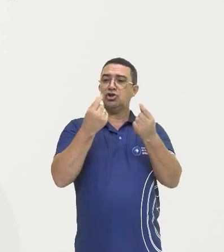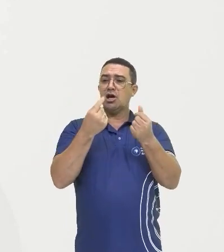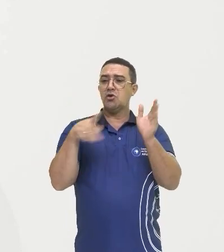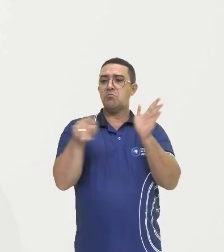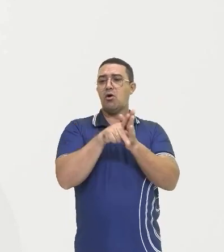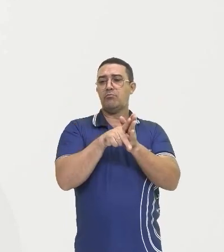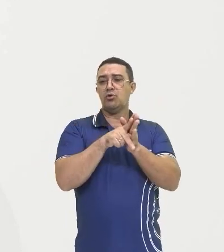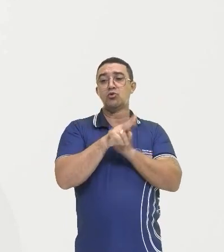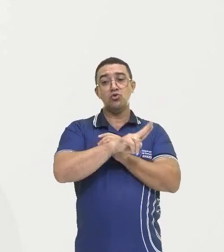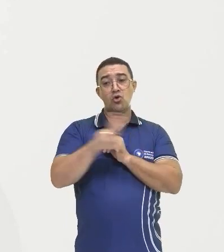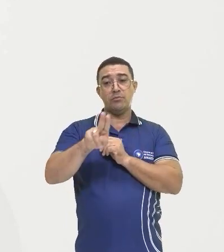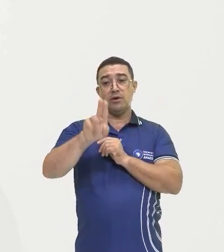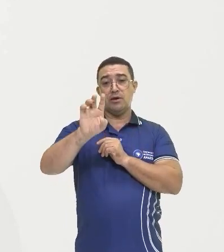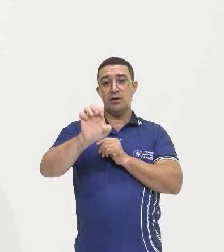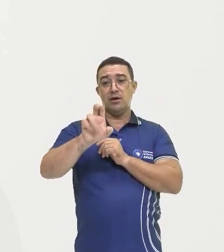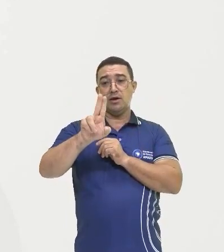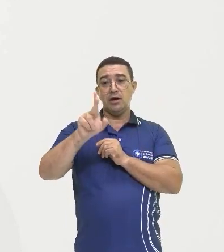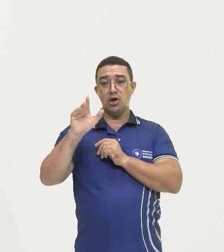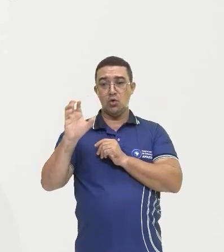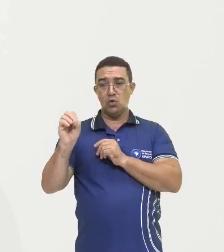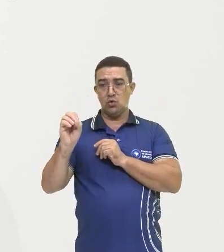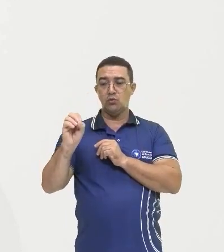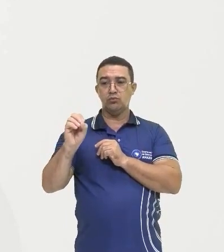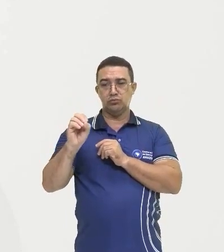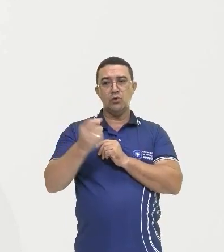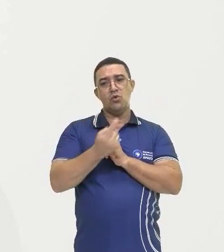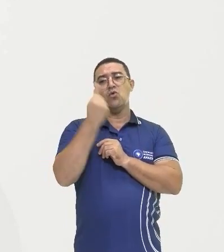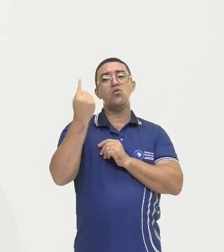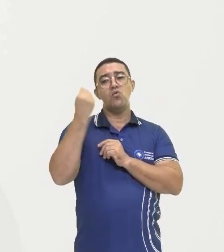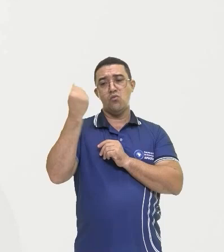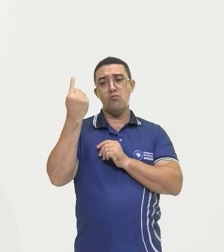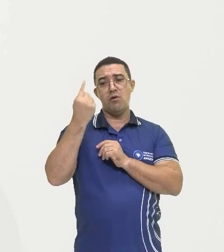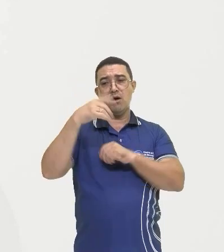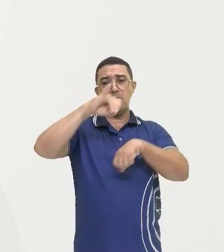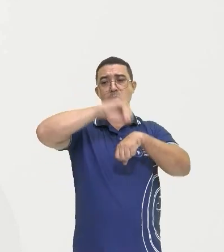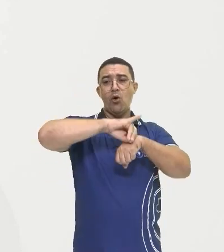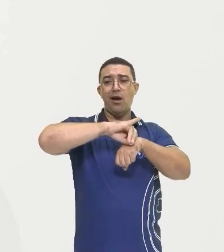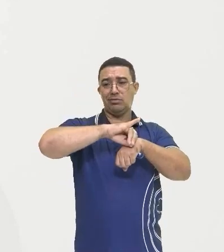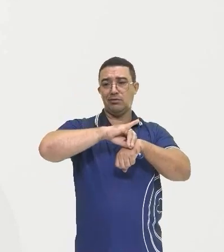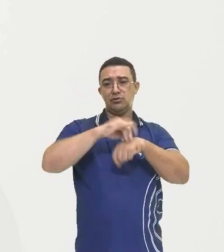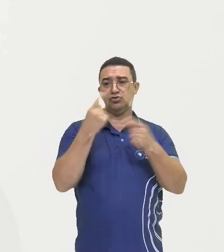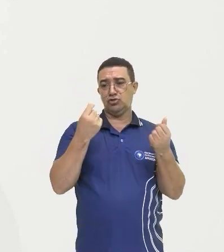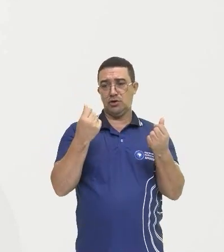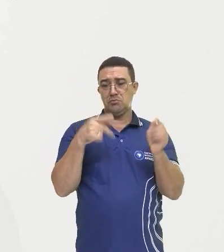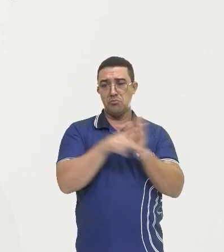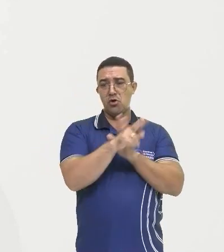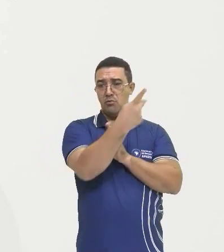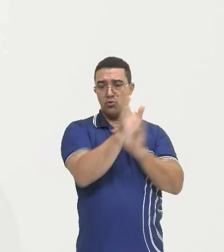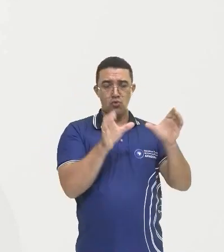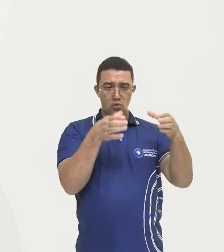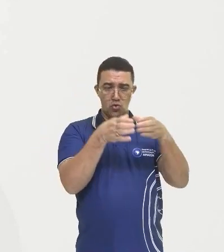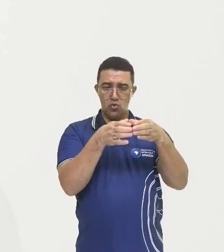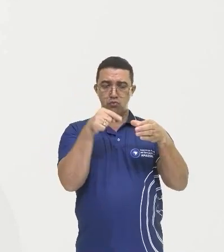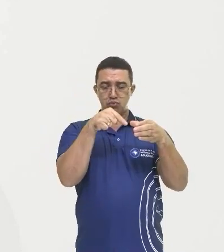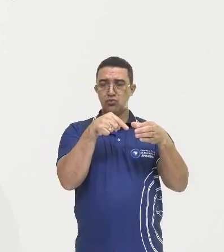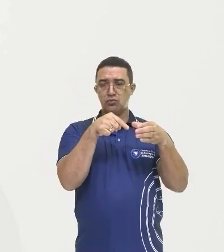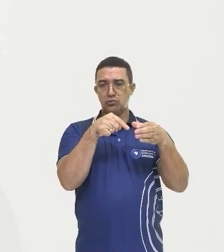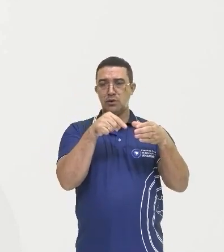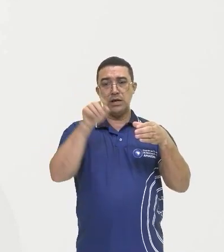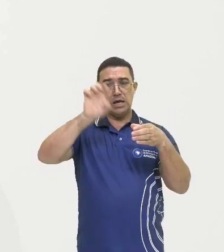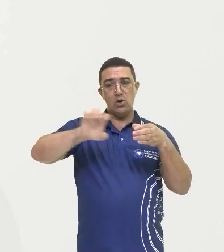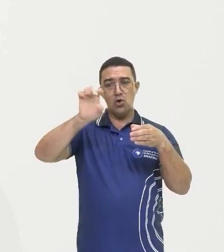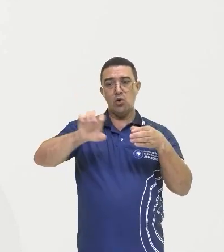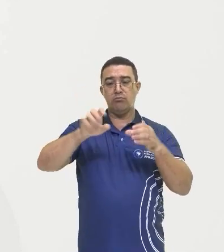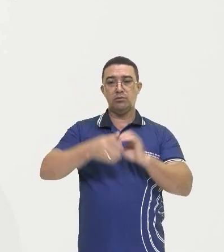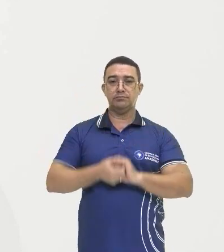aqui destacado na imagem, né, que encontra nessa etapa de evolução do bloco econômico, que é a União Econômica e Monetária. Então,